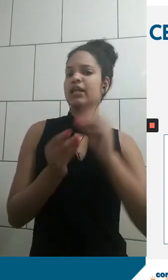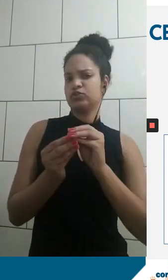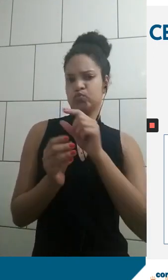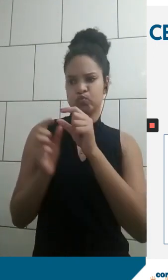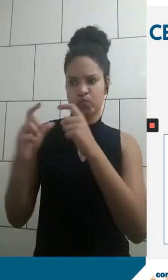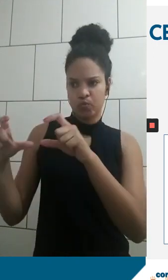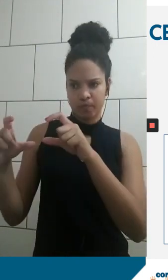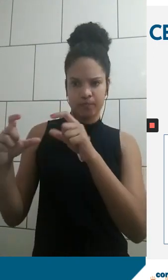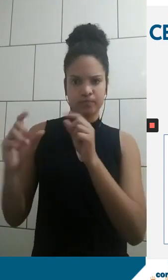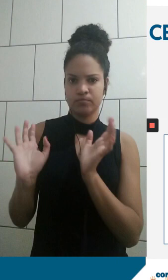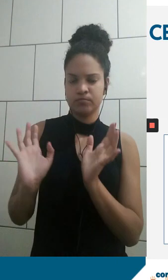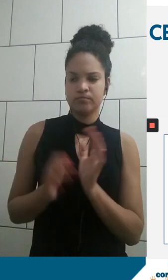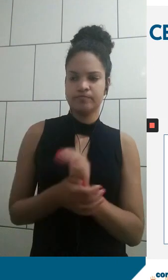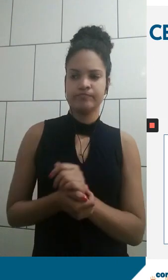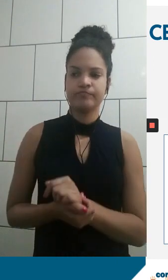novos produtos.